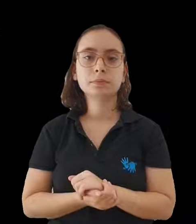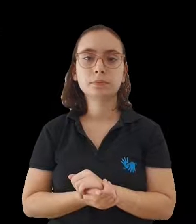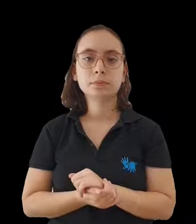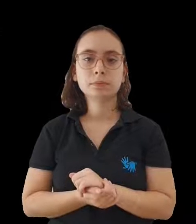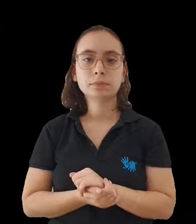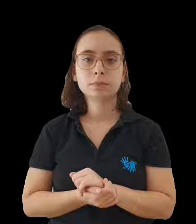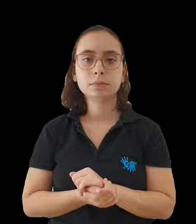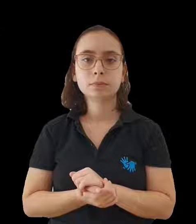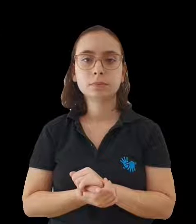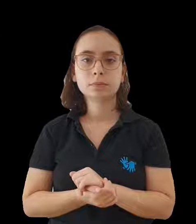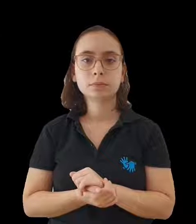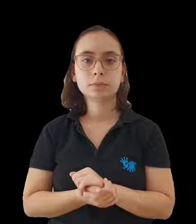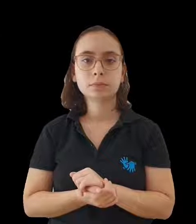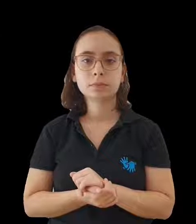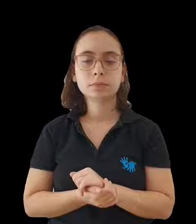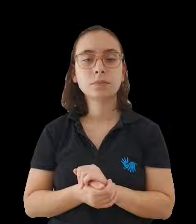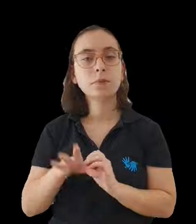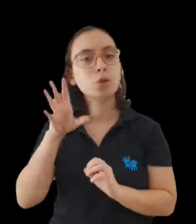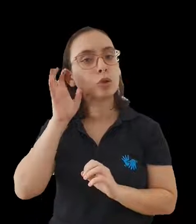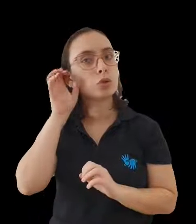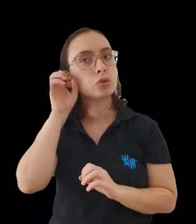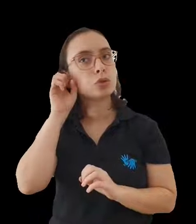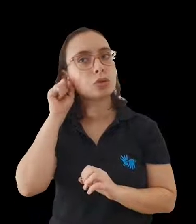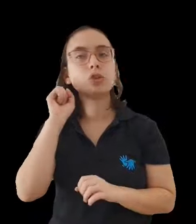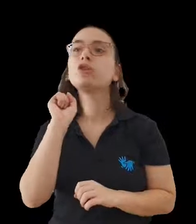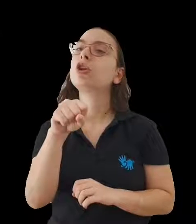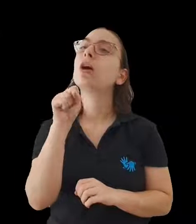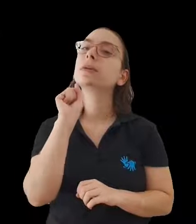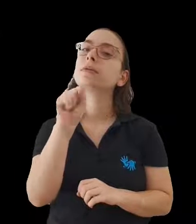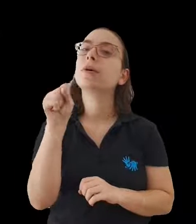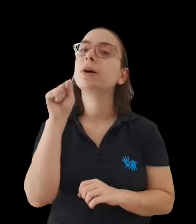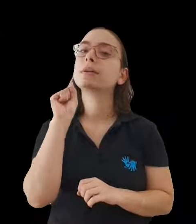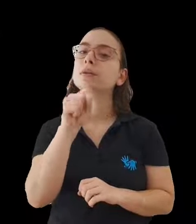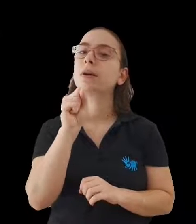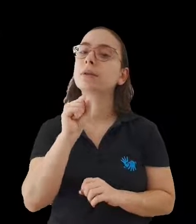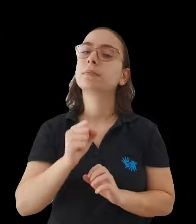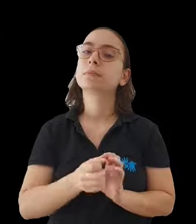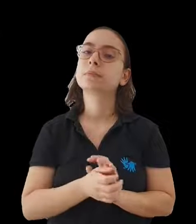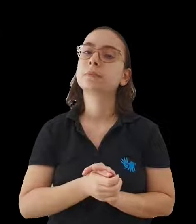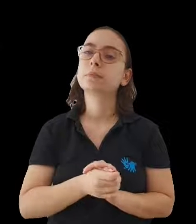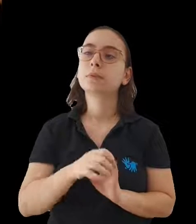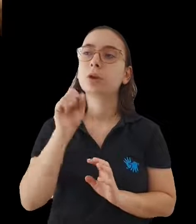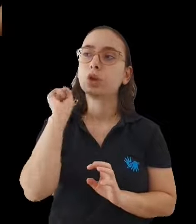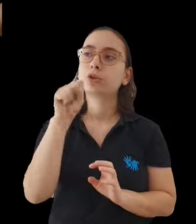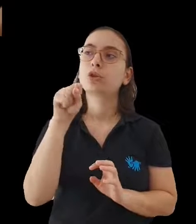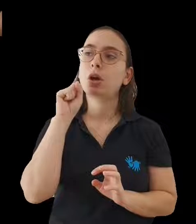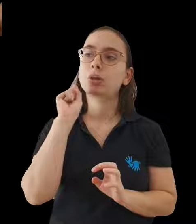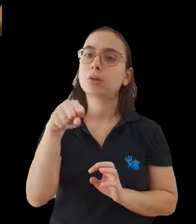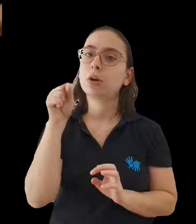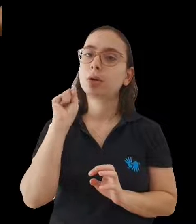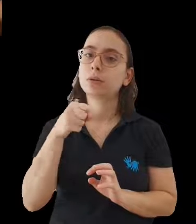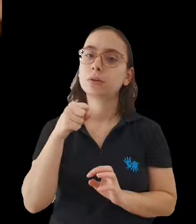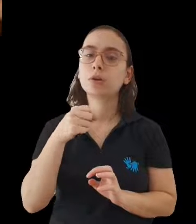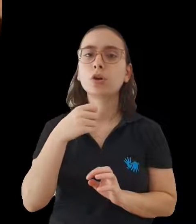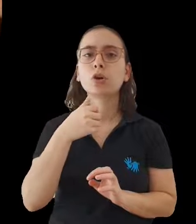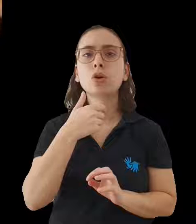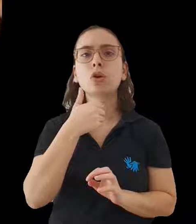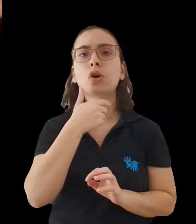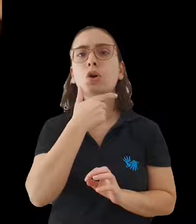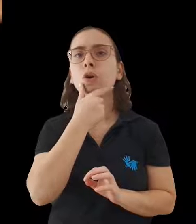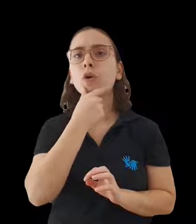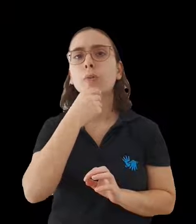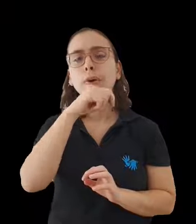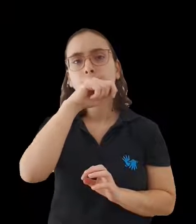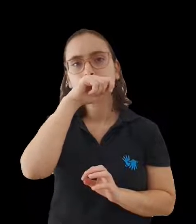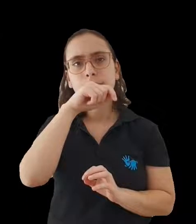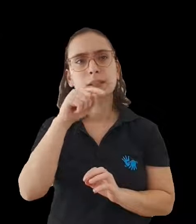E aí escuta-se um toque, toque, toque, toque, toque, toque. O pai pergunta, princesa, você tá esperando alguém?